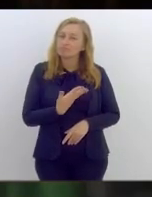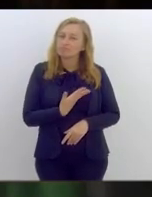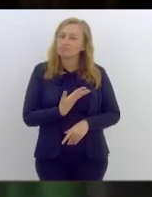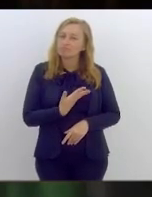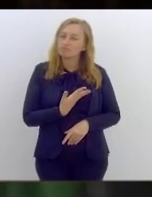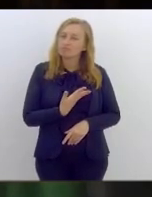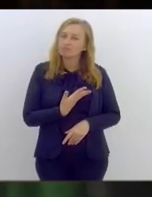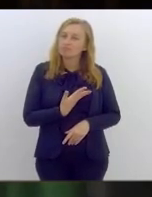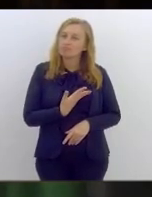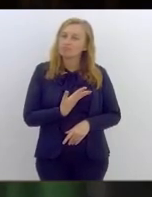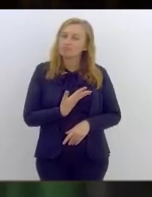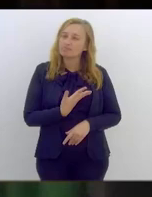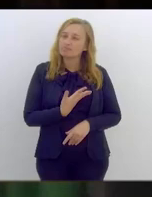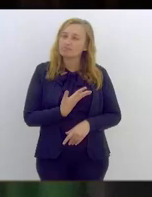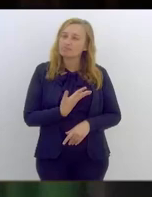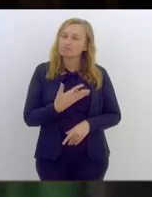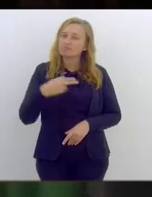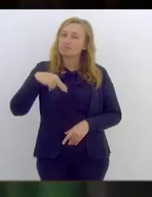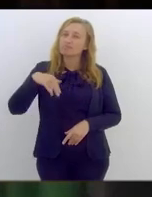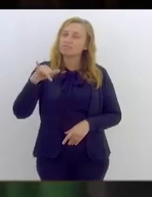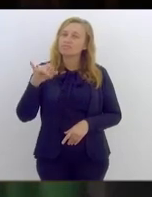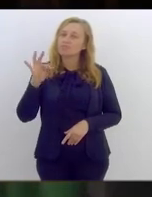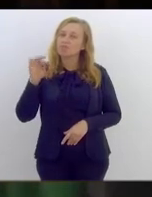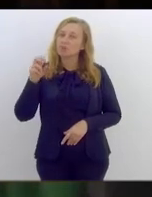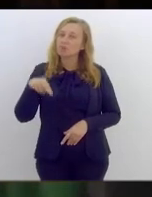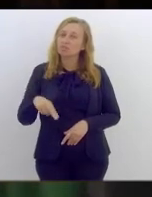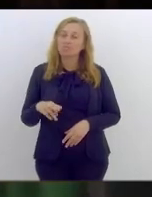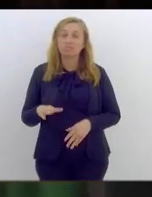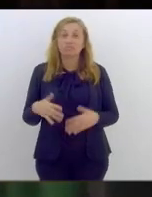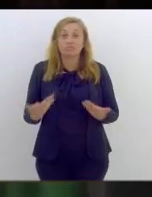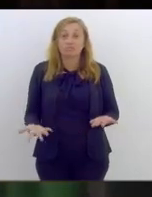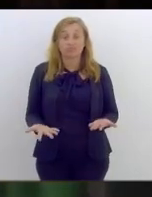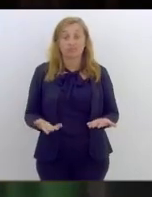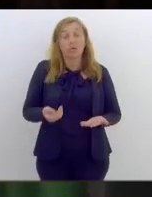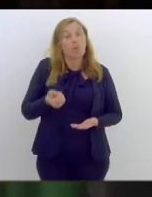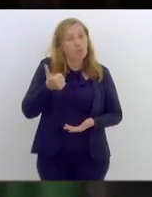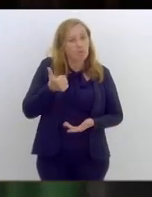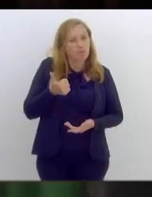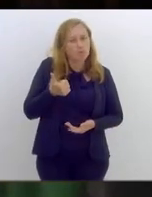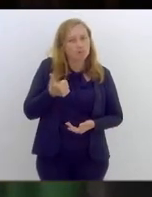companheiro mesmo, Milton Gonçalves. Então, nós éramos poucos,